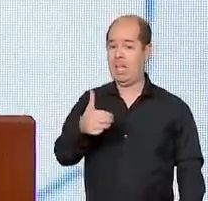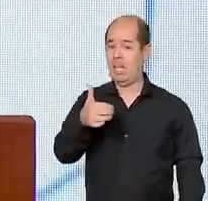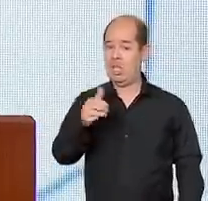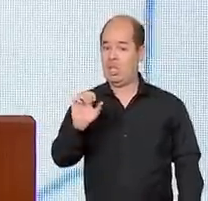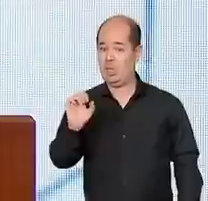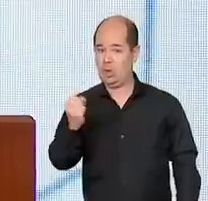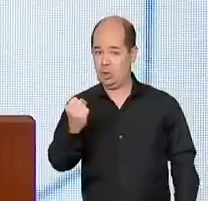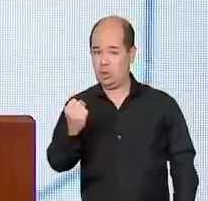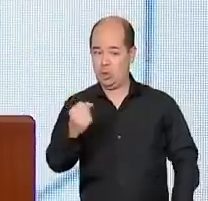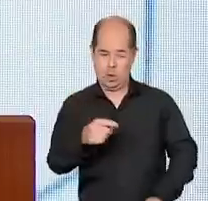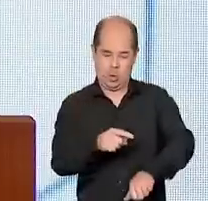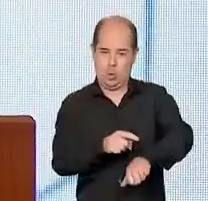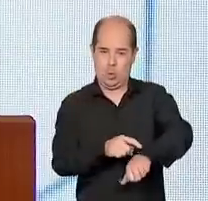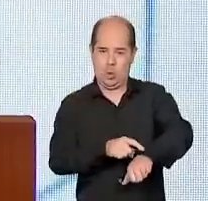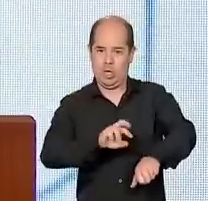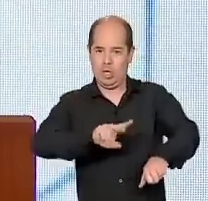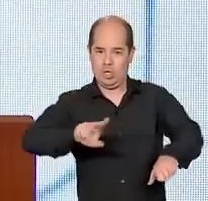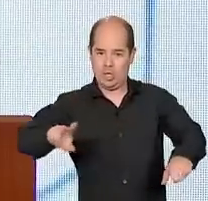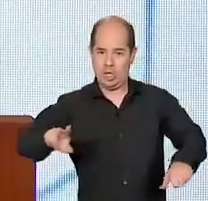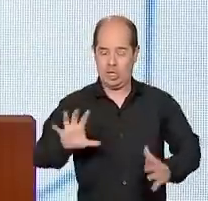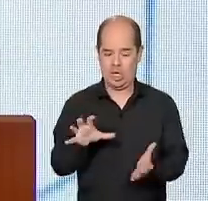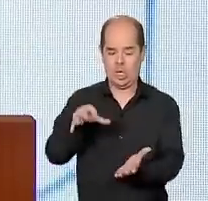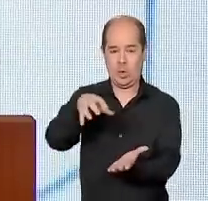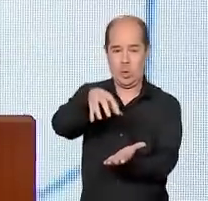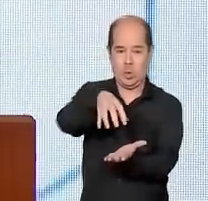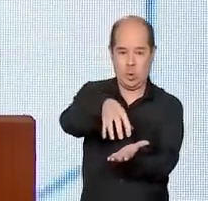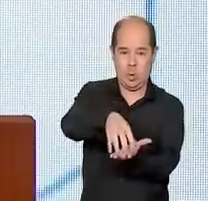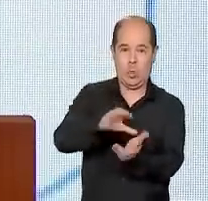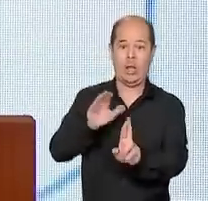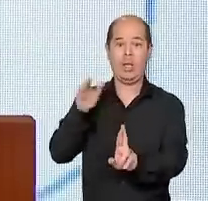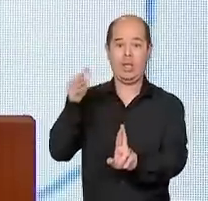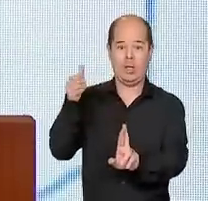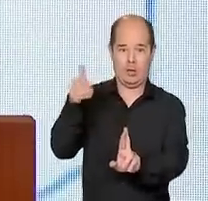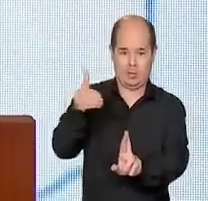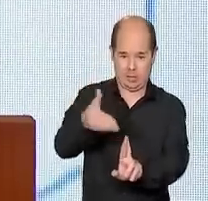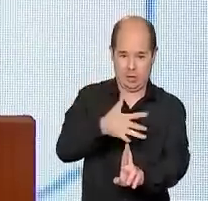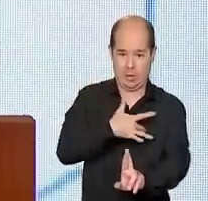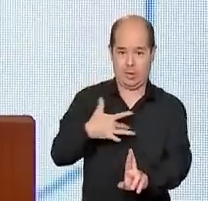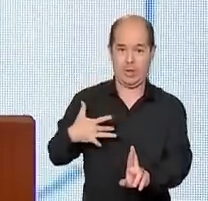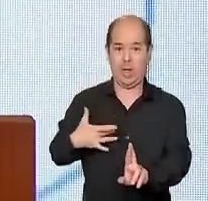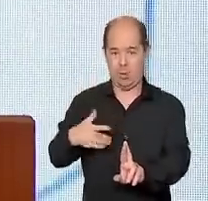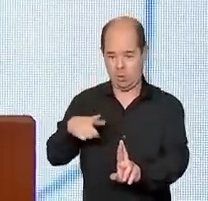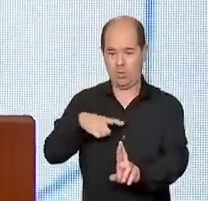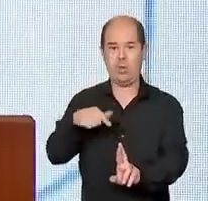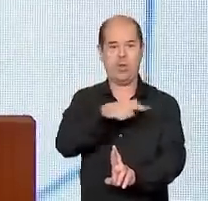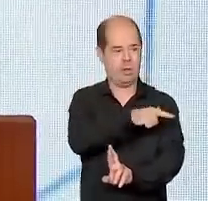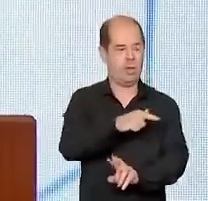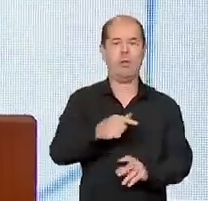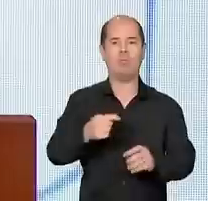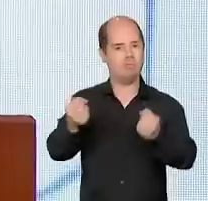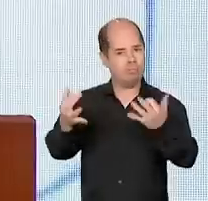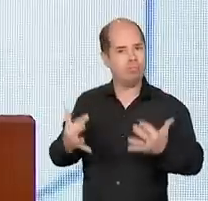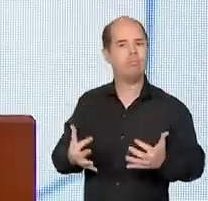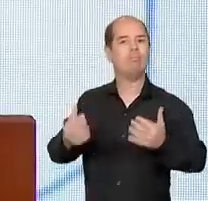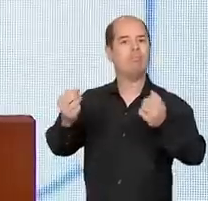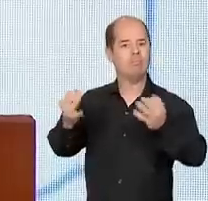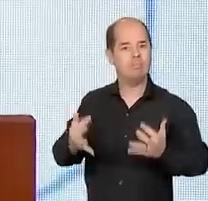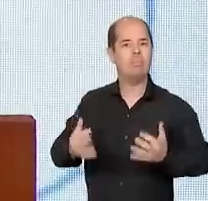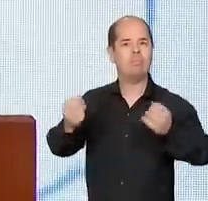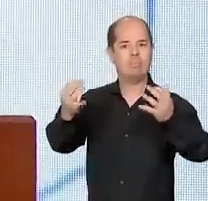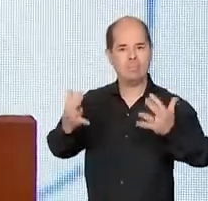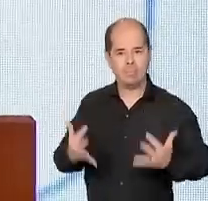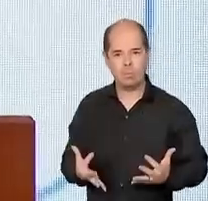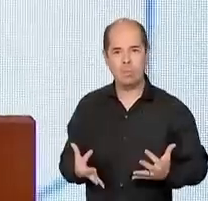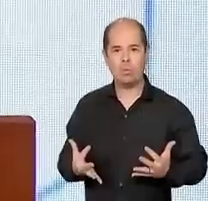o complexo econômico industrial da saúde foi citado como um instrumento estratégico para a articulação